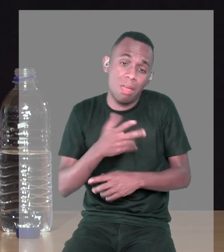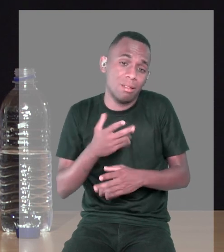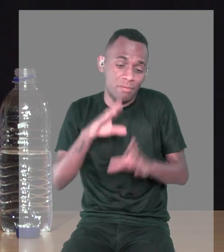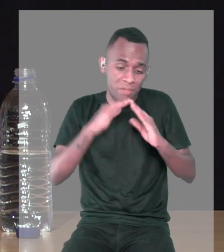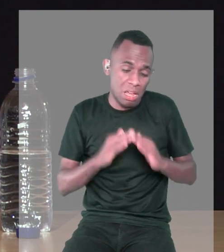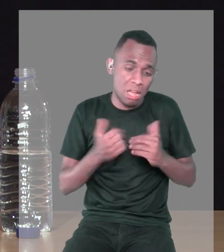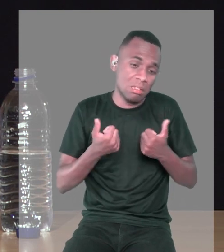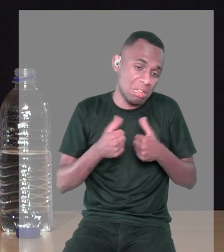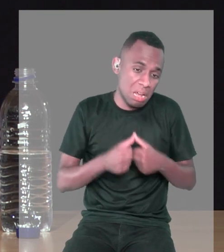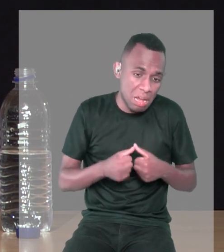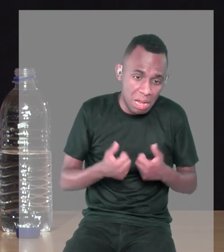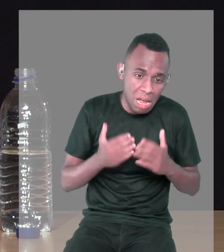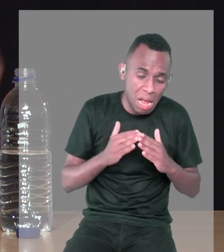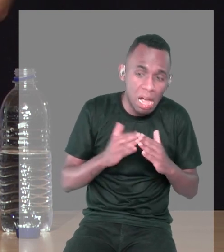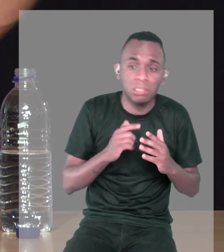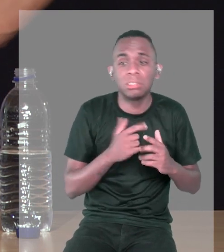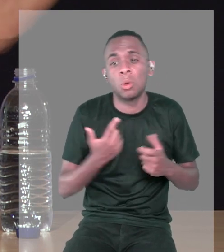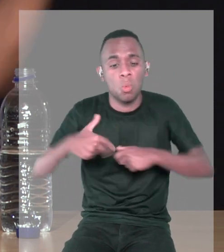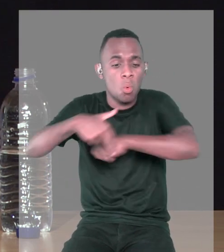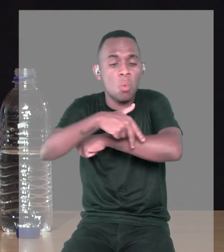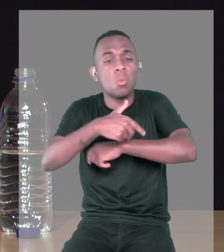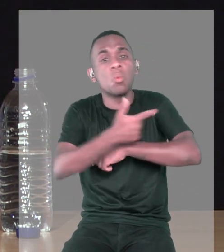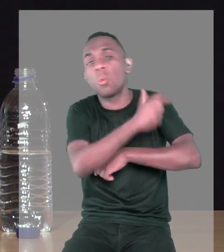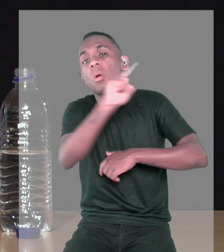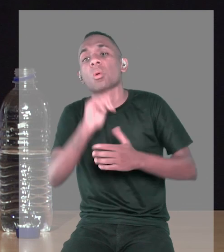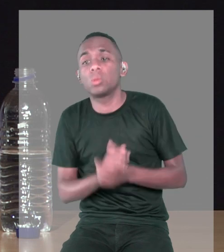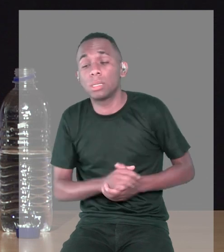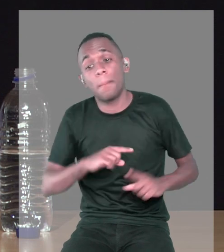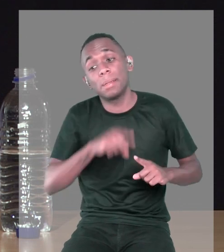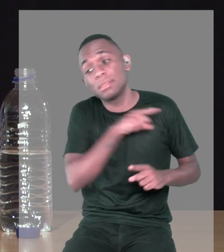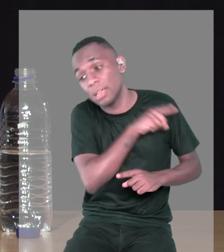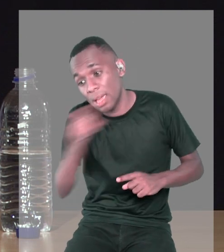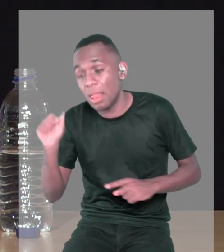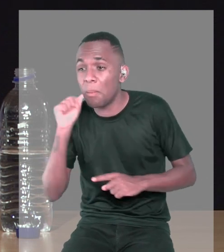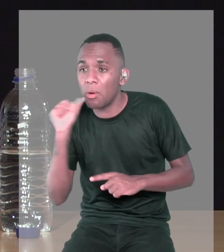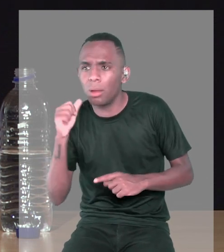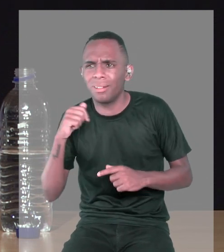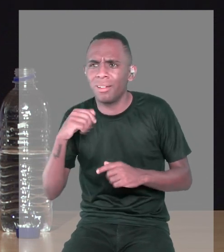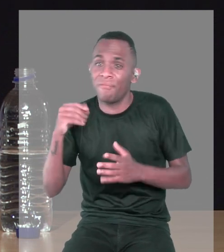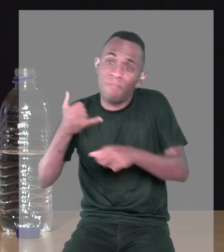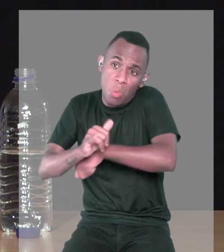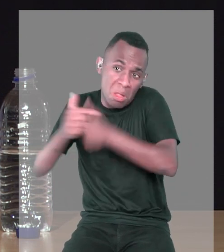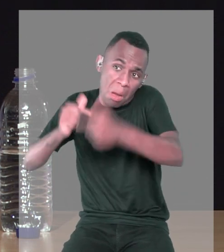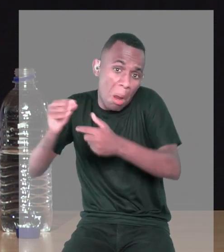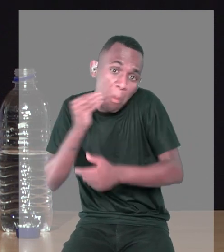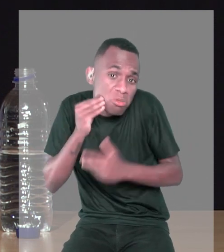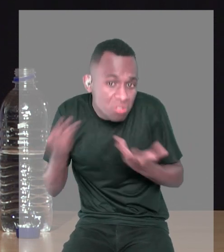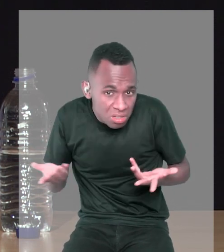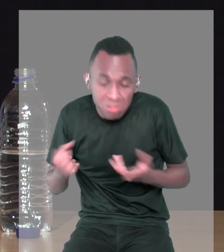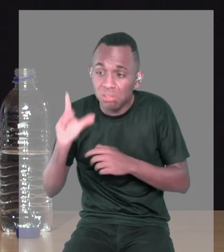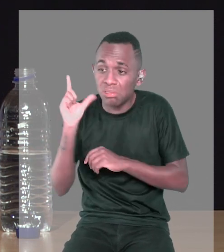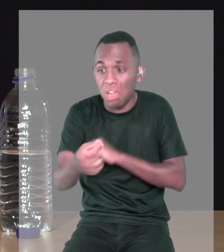saído, passado na rua uns minutos depois, ter olhado para outro lado. Doreen, por sua vez, podia não ter ido ao